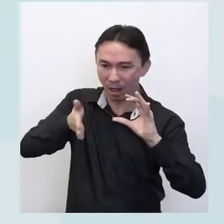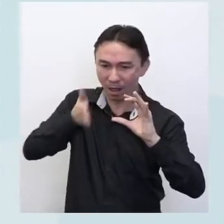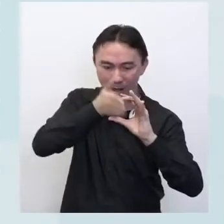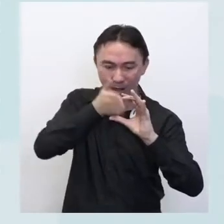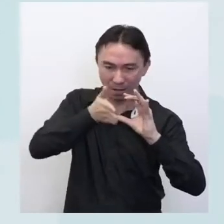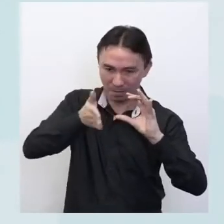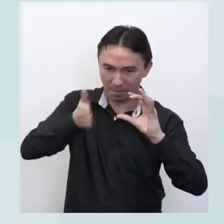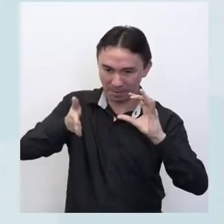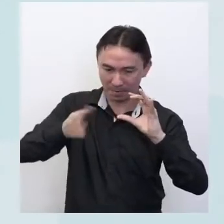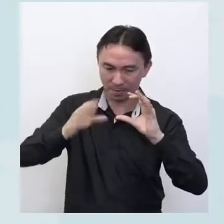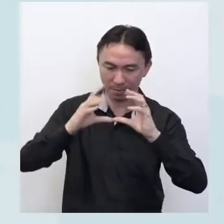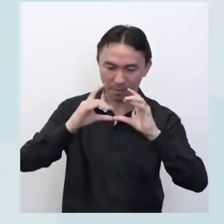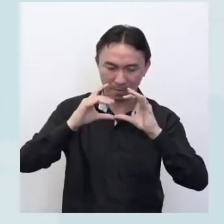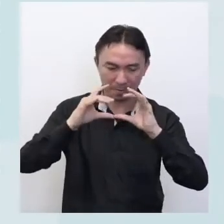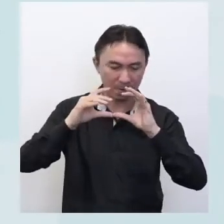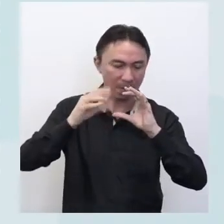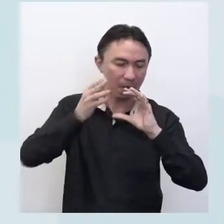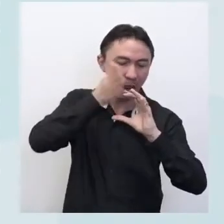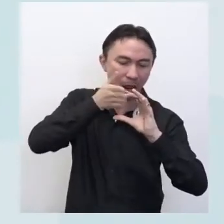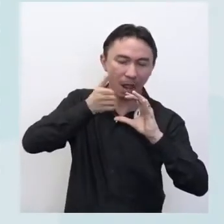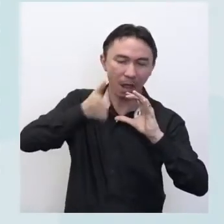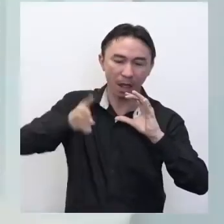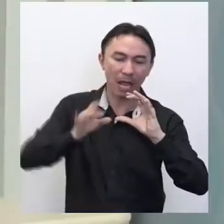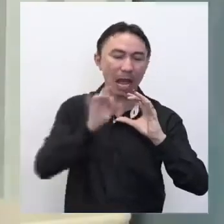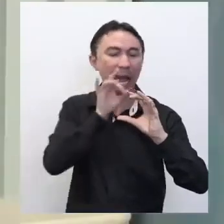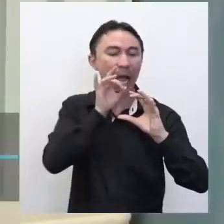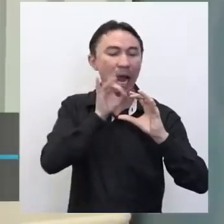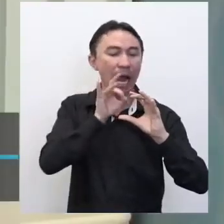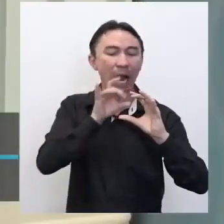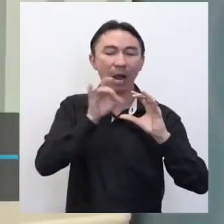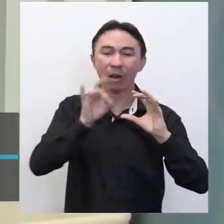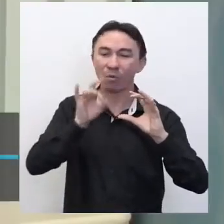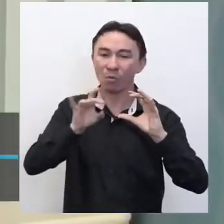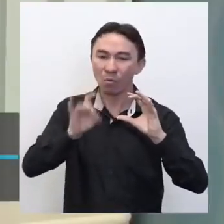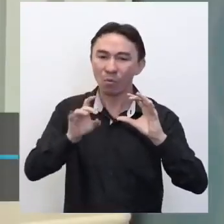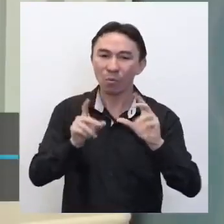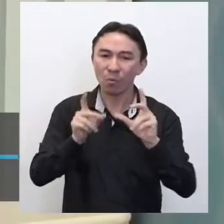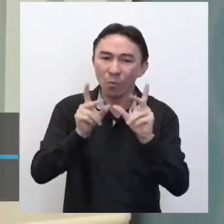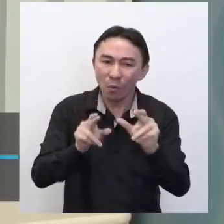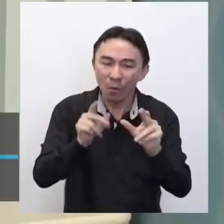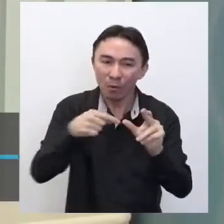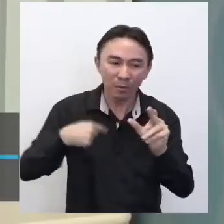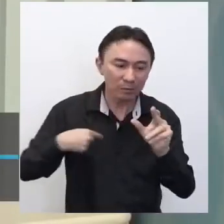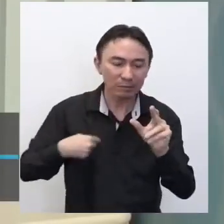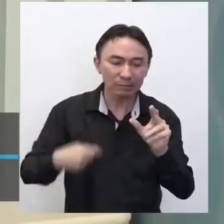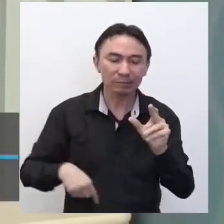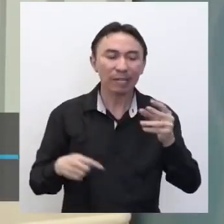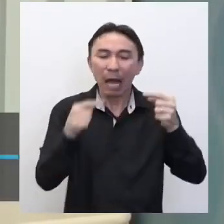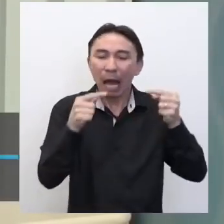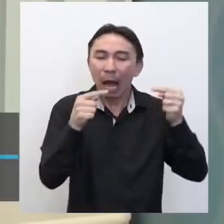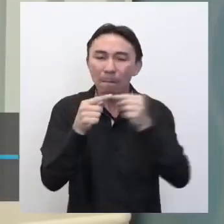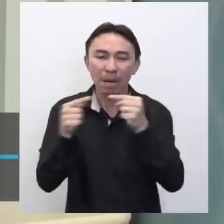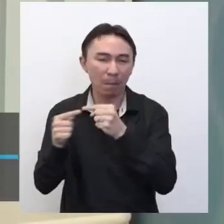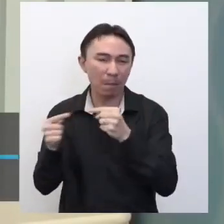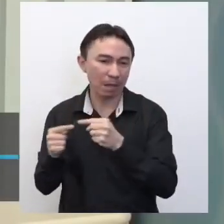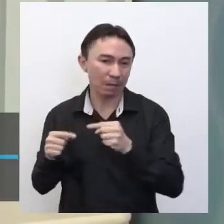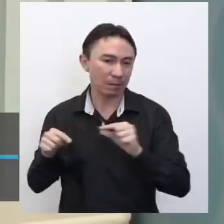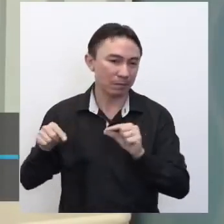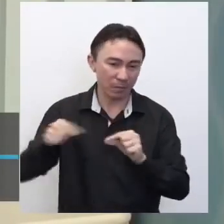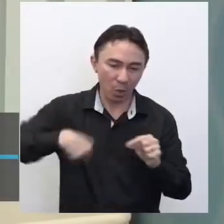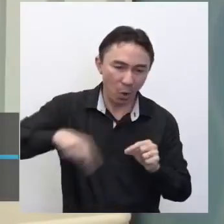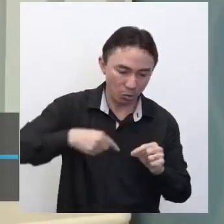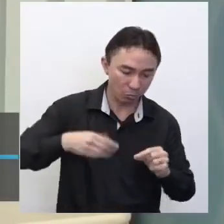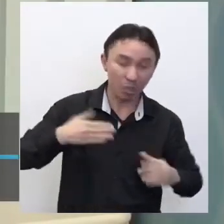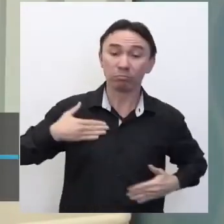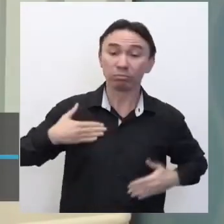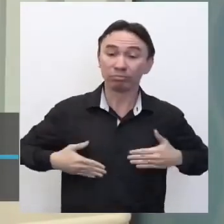né? E cada um desses módulos desempenha uma determinada função no nosso